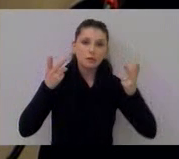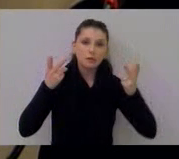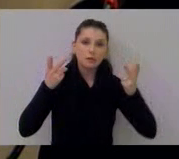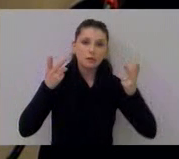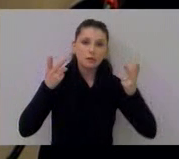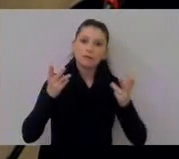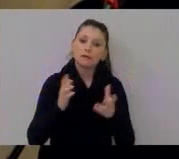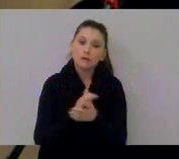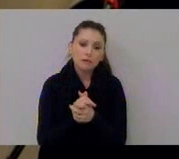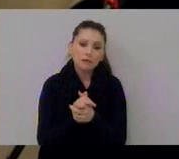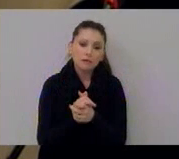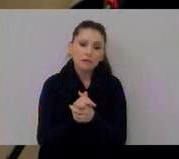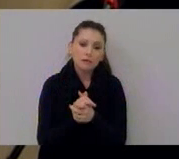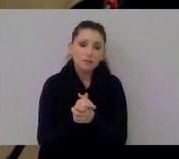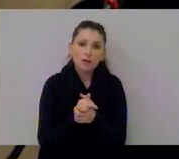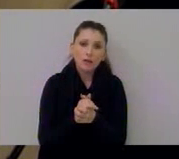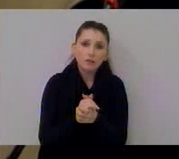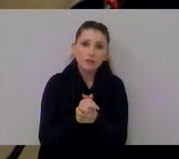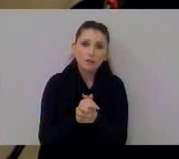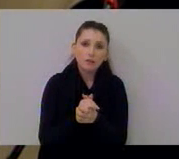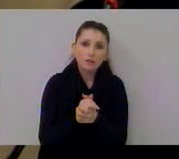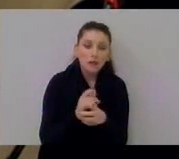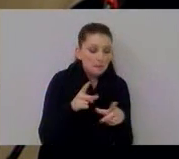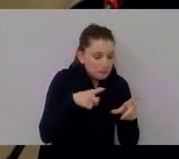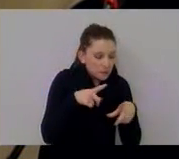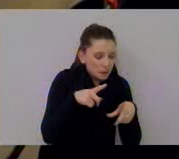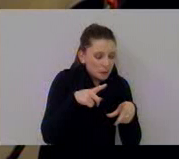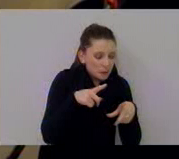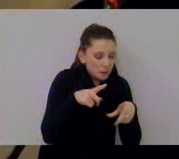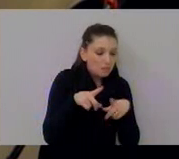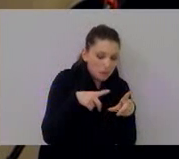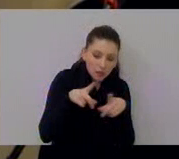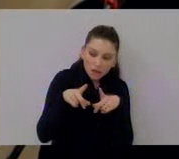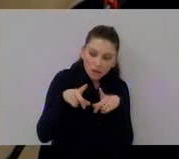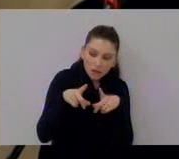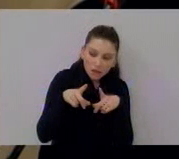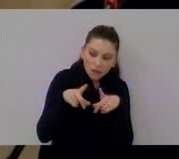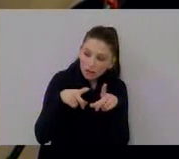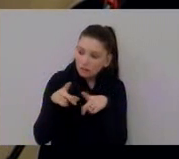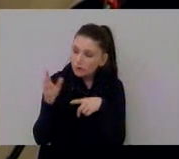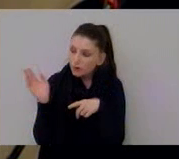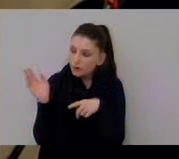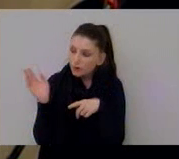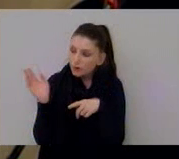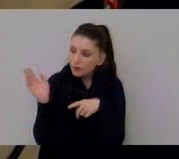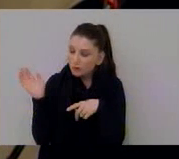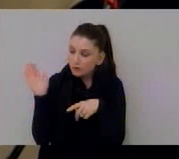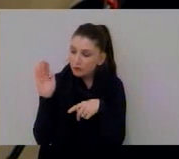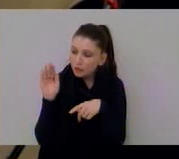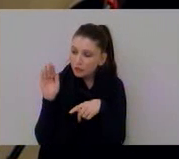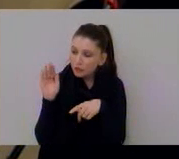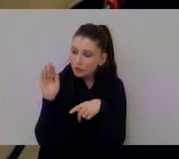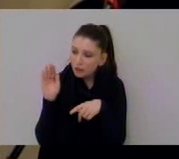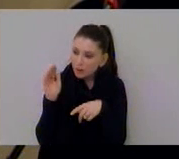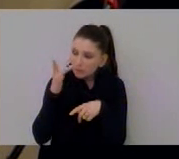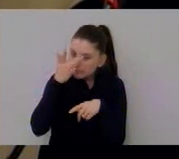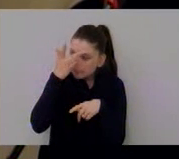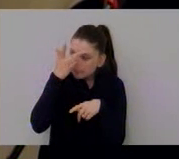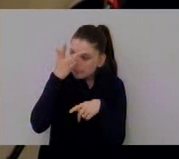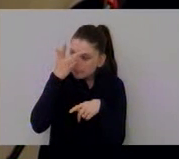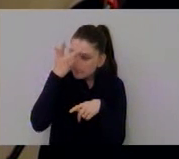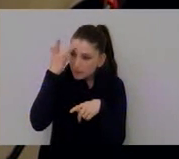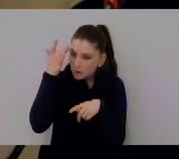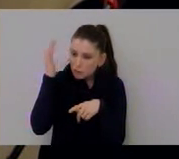uma pessoa lá que não tem consequência e acaba